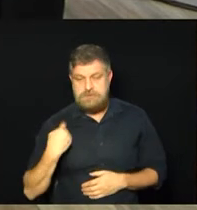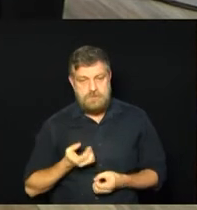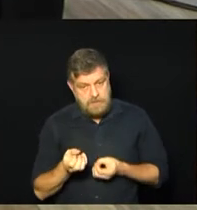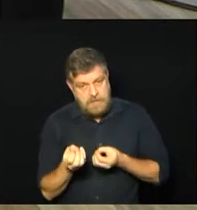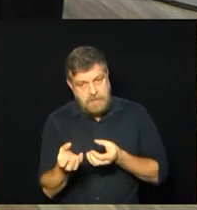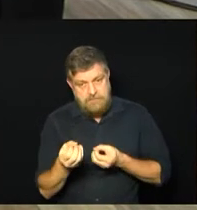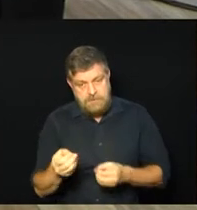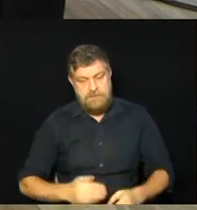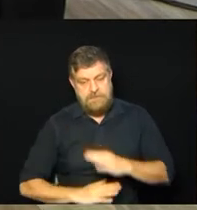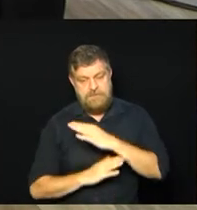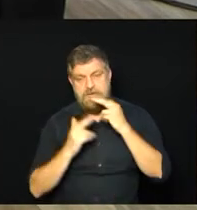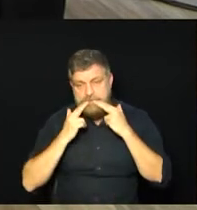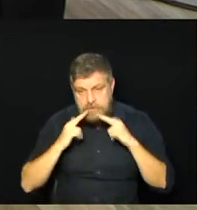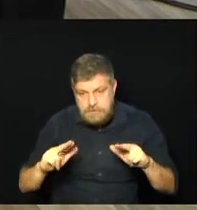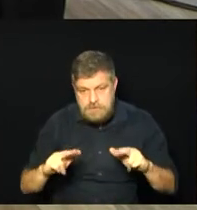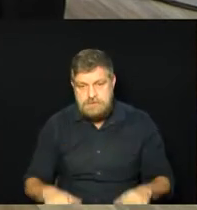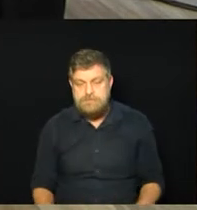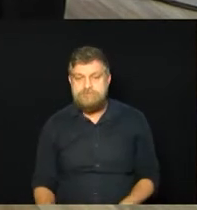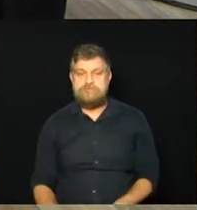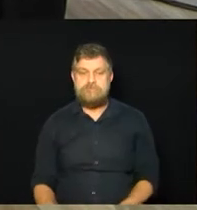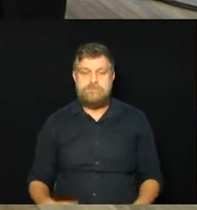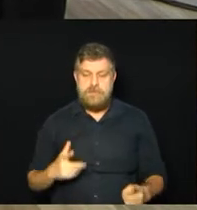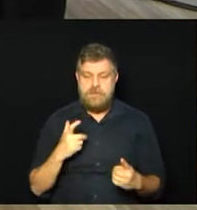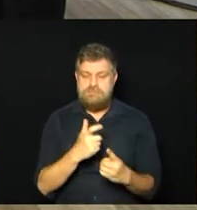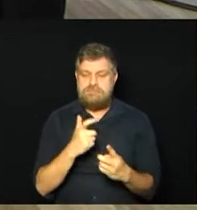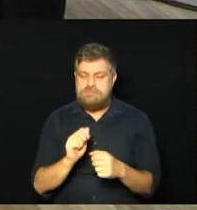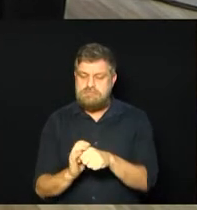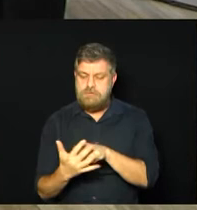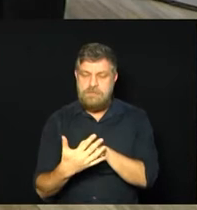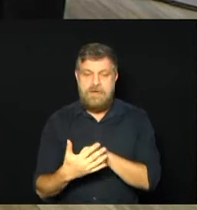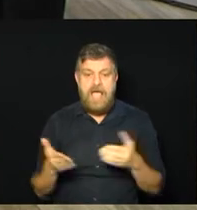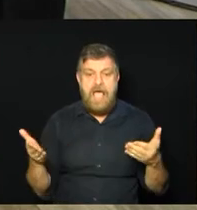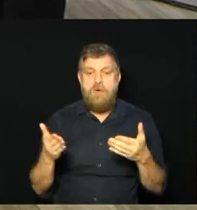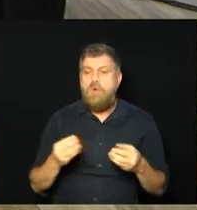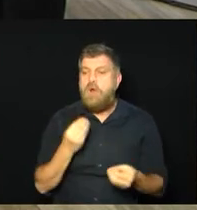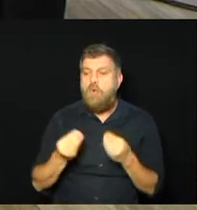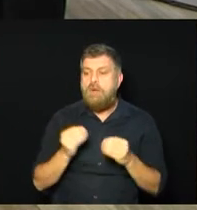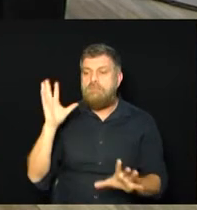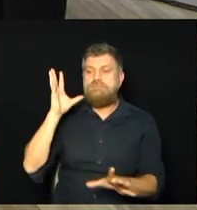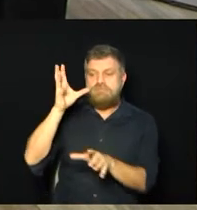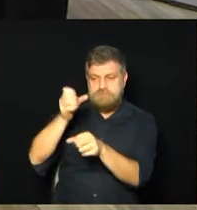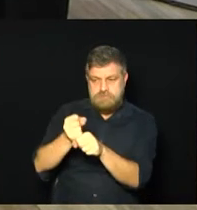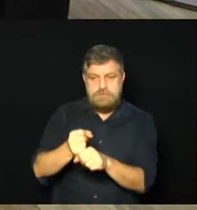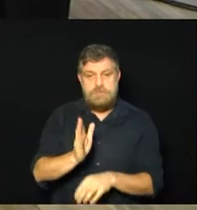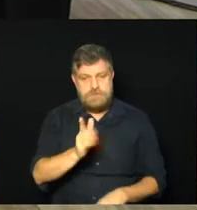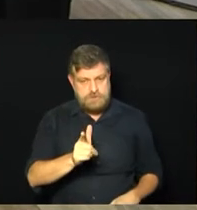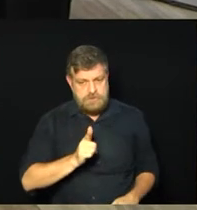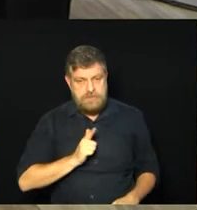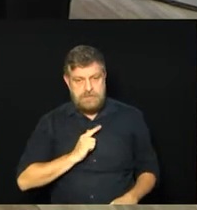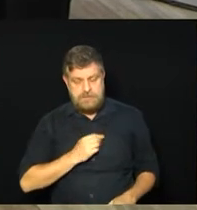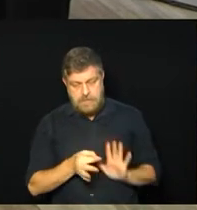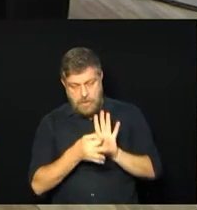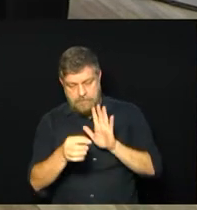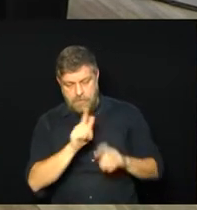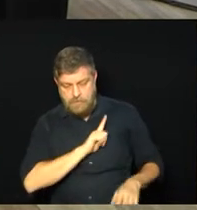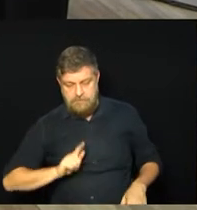nosso Câmara Notícia. Minabreu, vacinação da Covid-19, agora aquele panorama. A gente já tem, de acordo com o governo do estado,